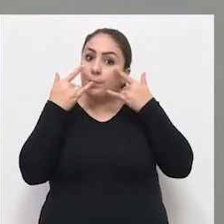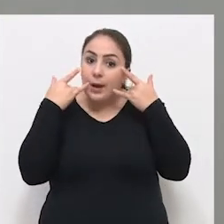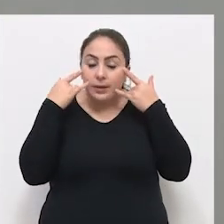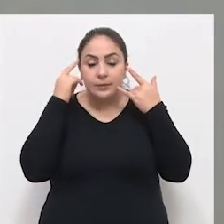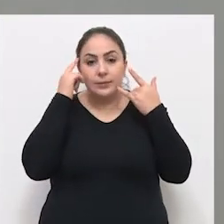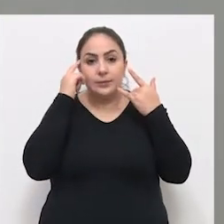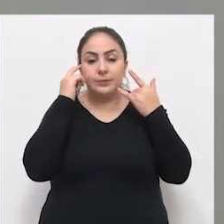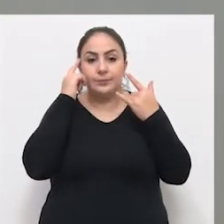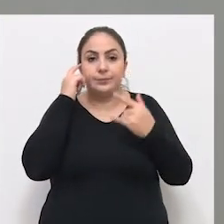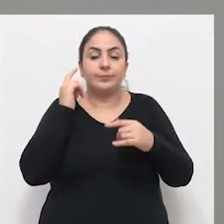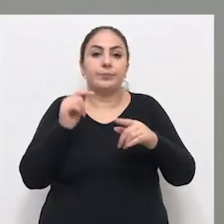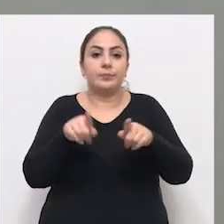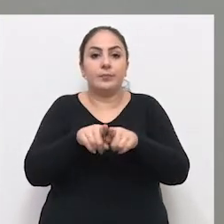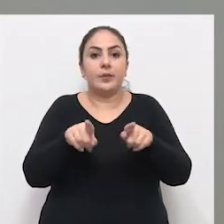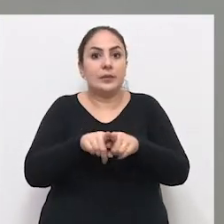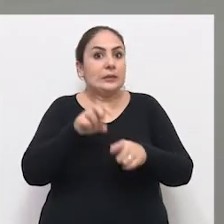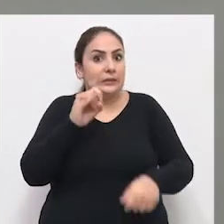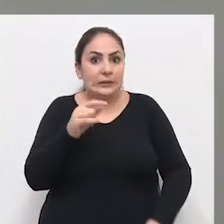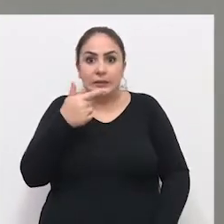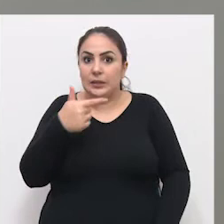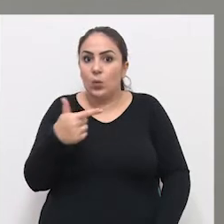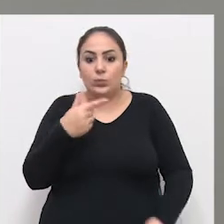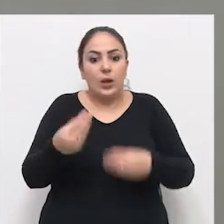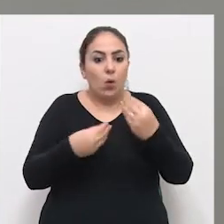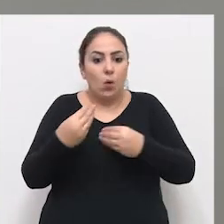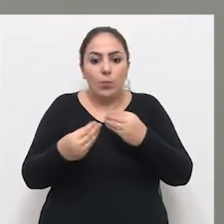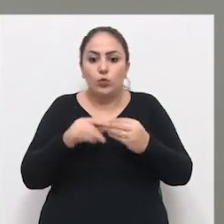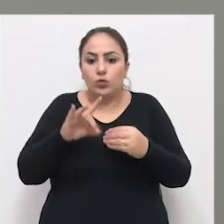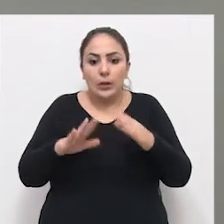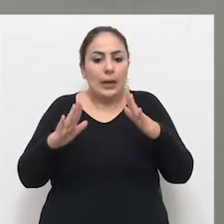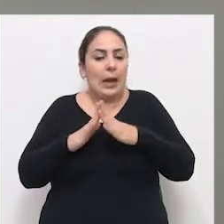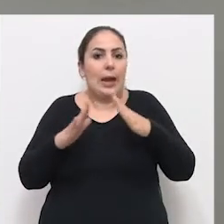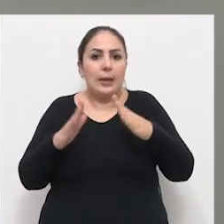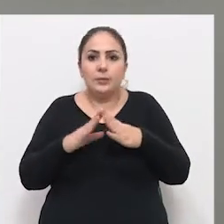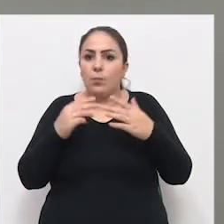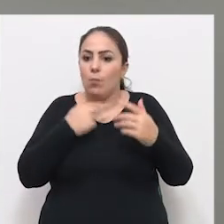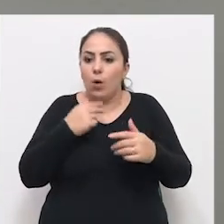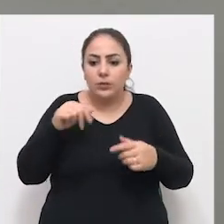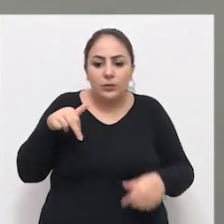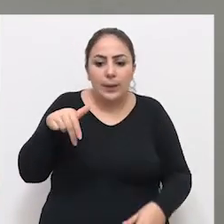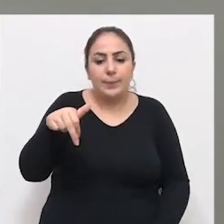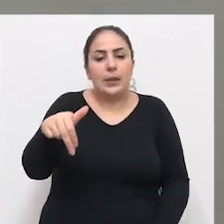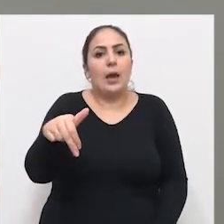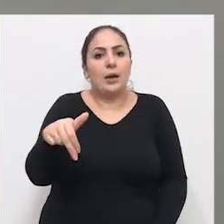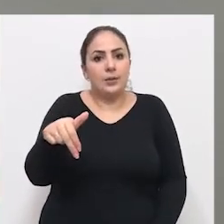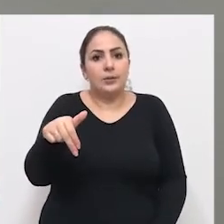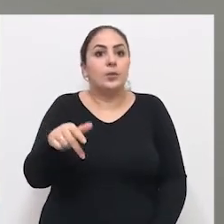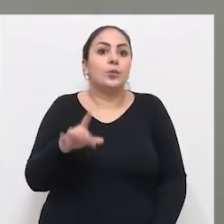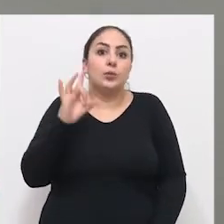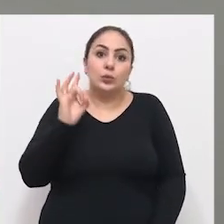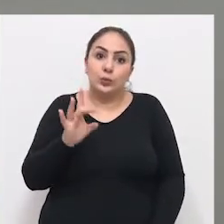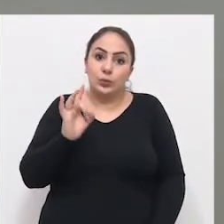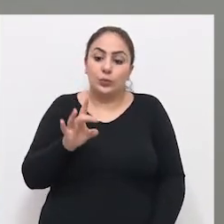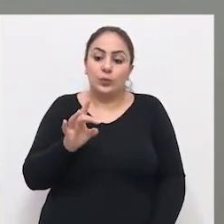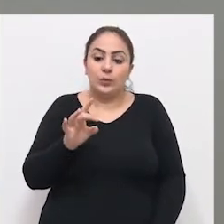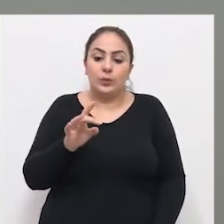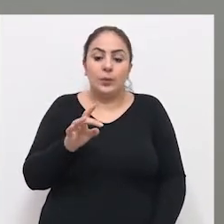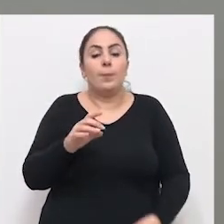proteger. E se você não tem como sair de casa, não tem como fazer caminhadas, pelo